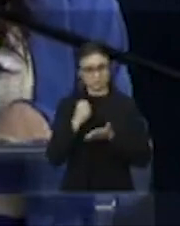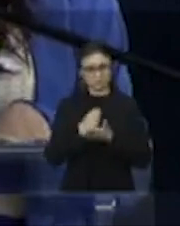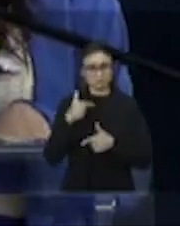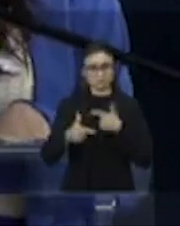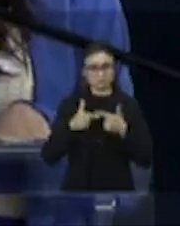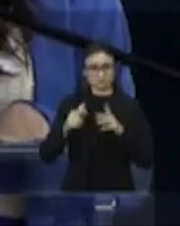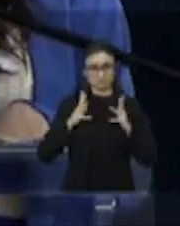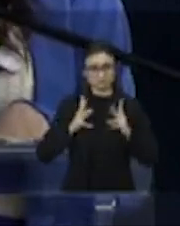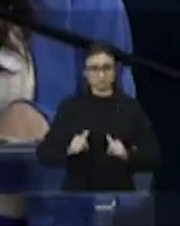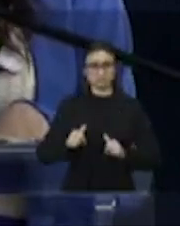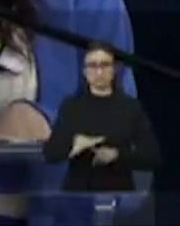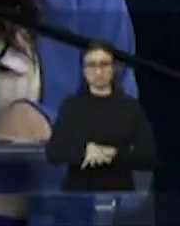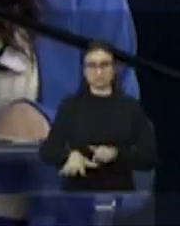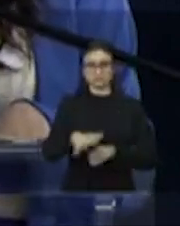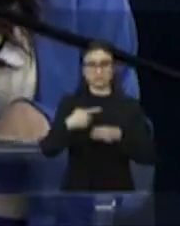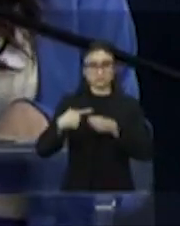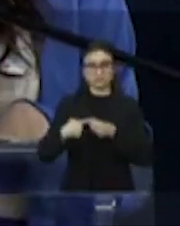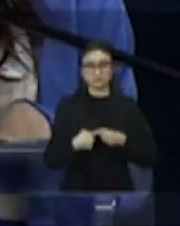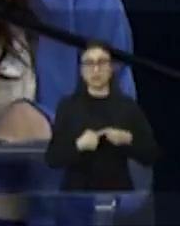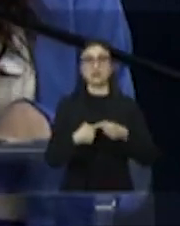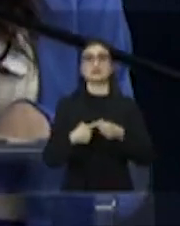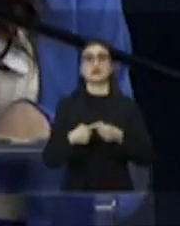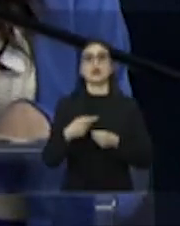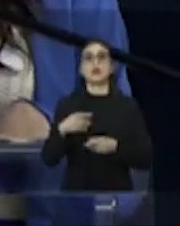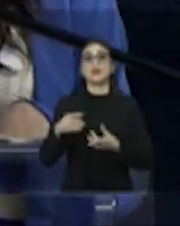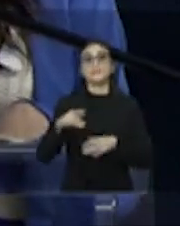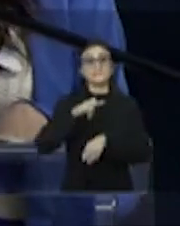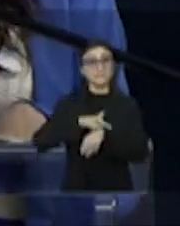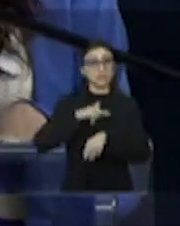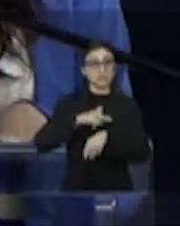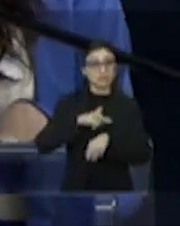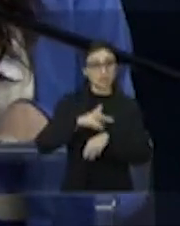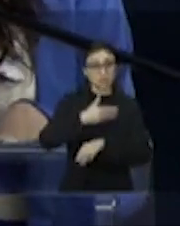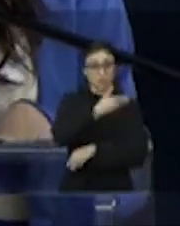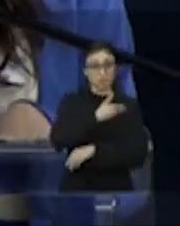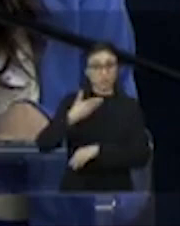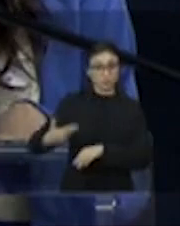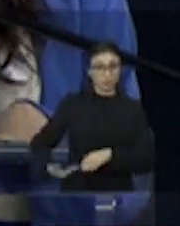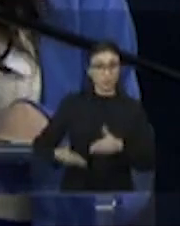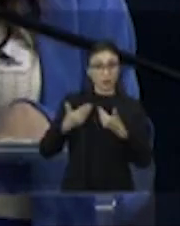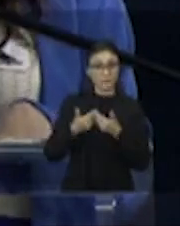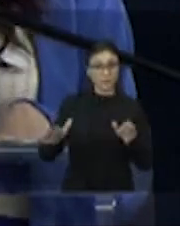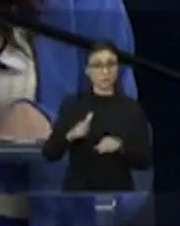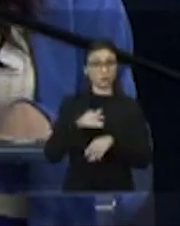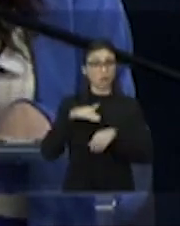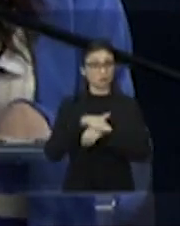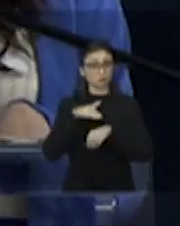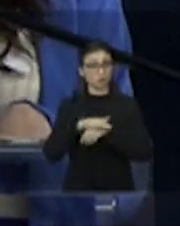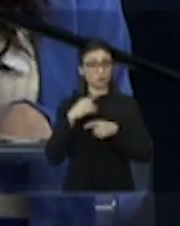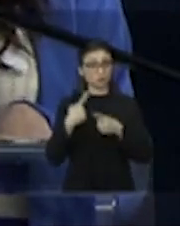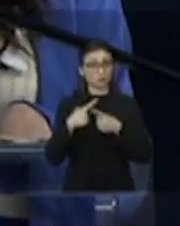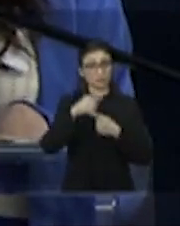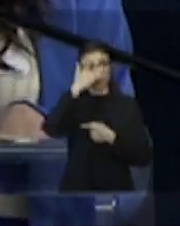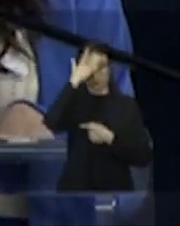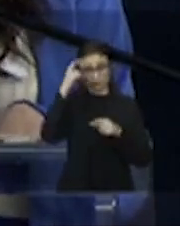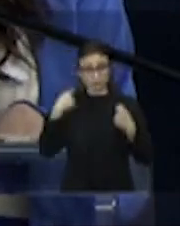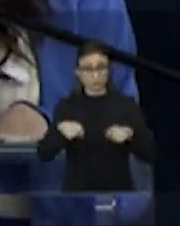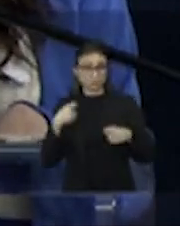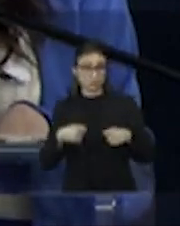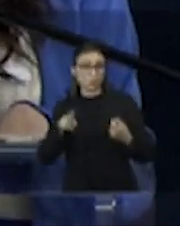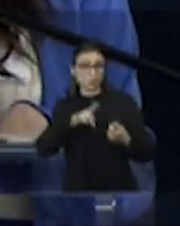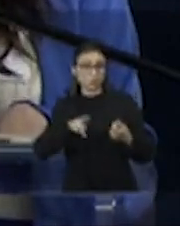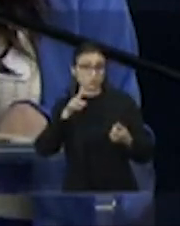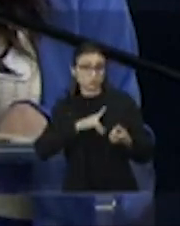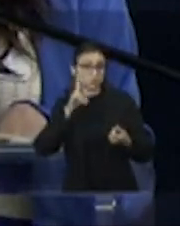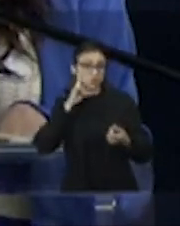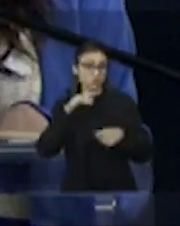para execução em áreas públicas, banheiros e bebedouros públicos abertos durante a noite, pois as pessoas não têm necessidades fisiológicas